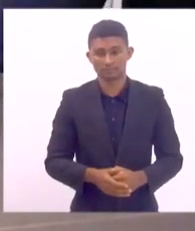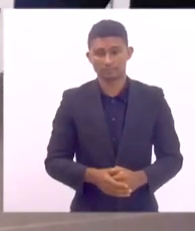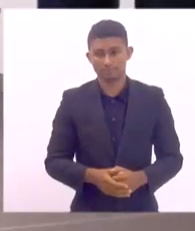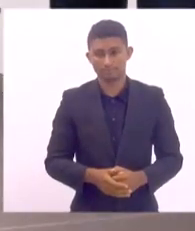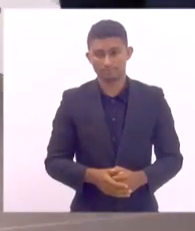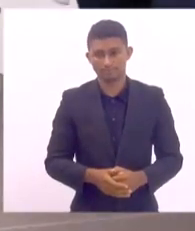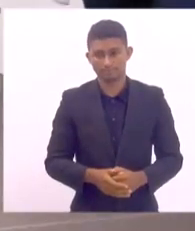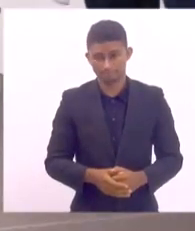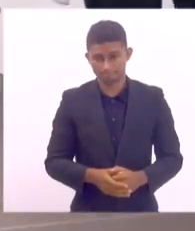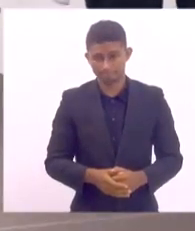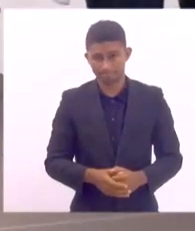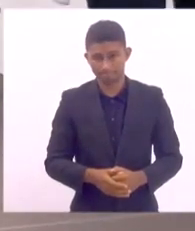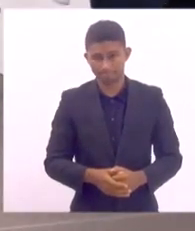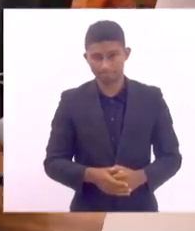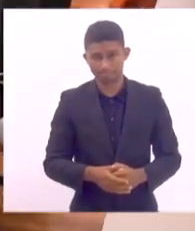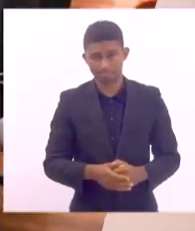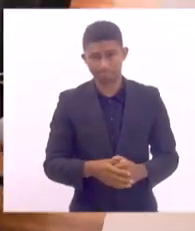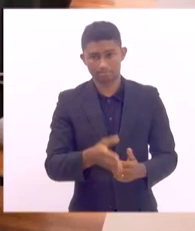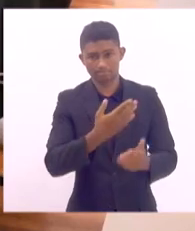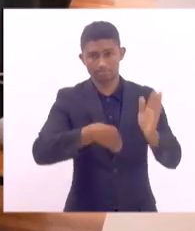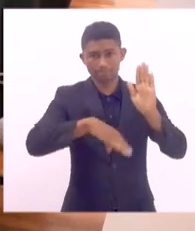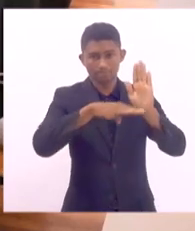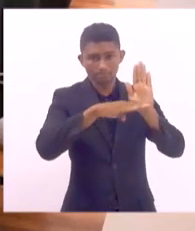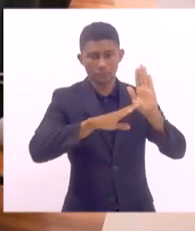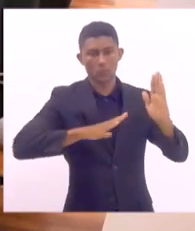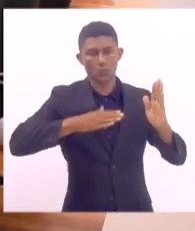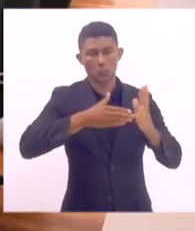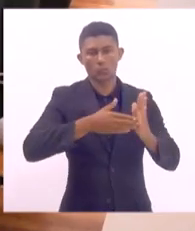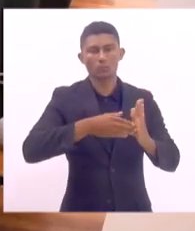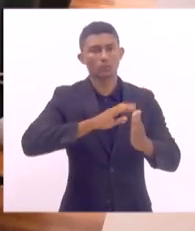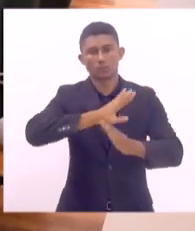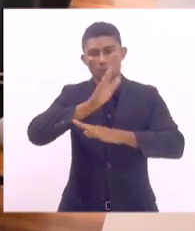Presidente, o último pela derrubada já está resolvido.